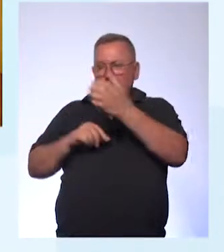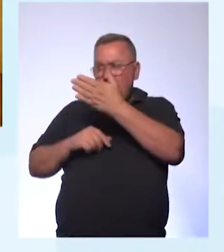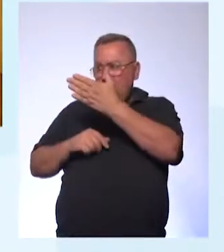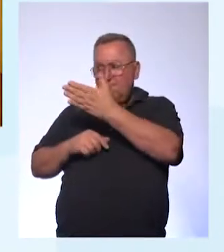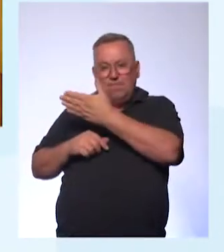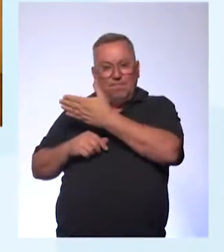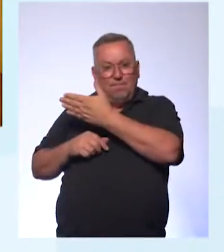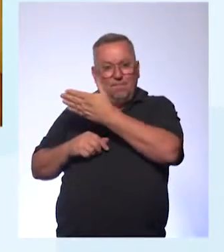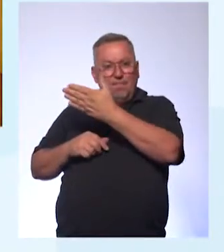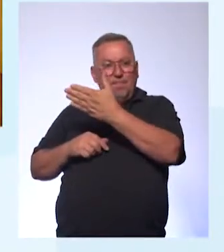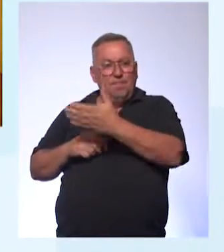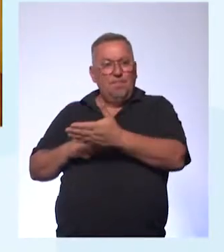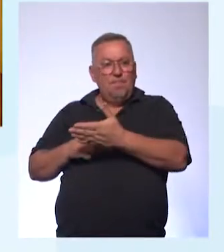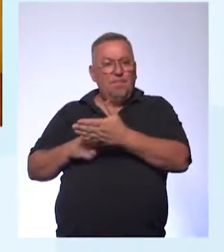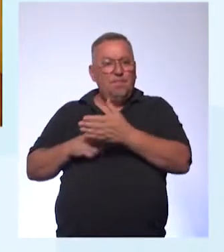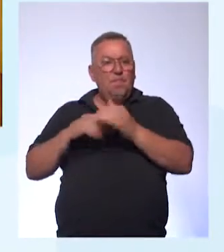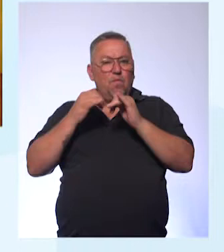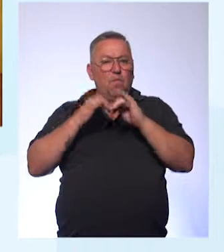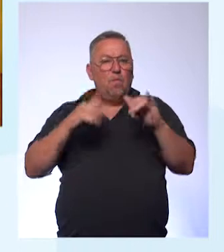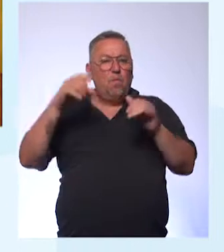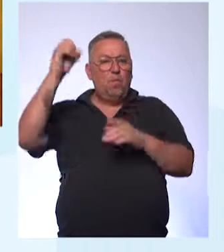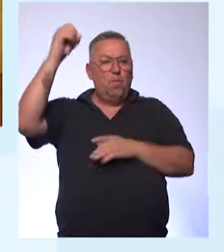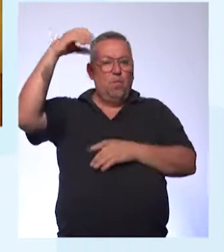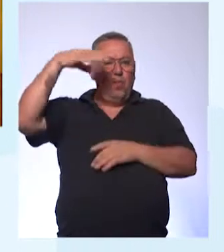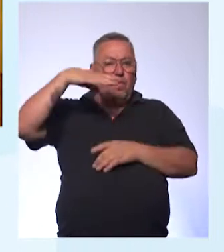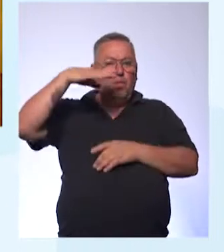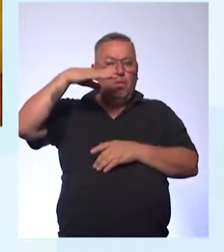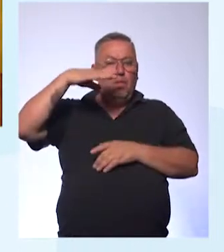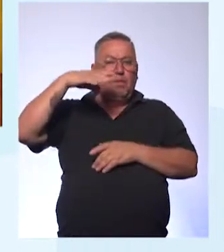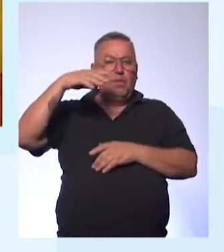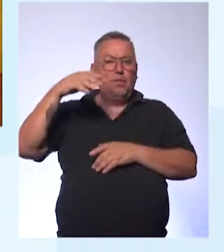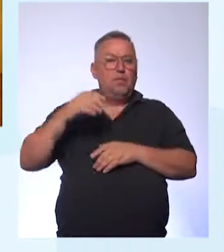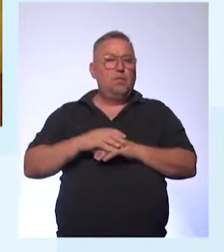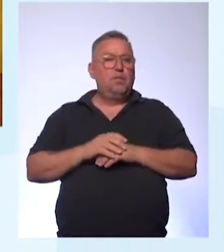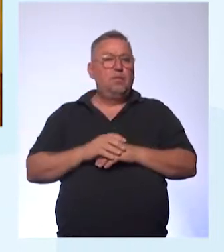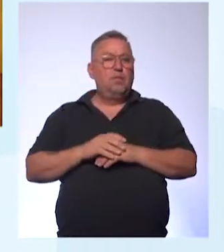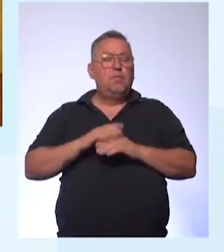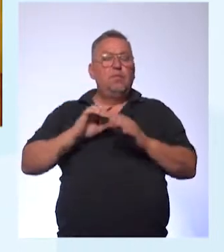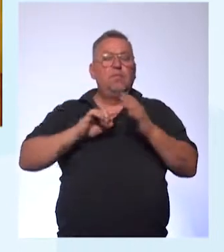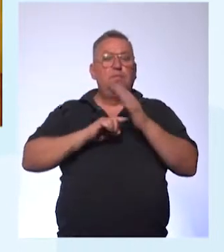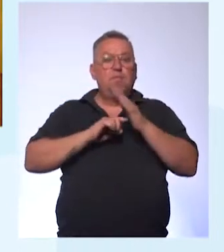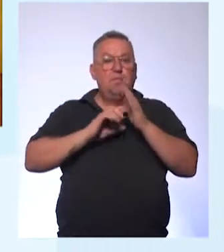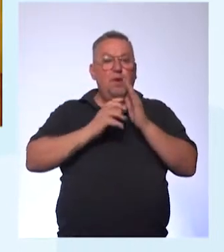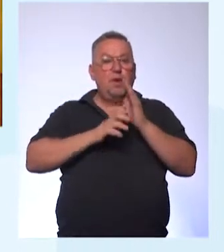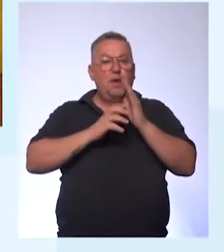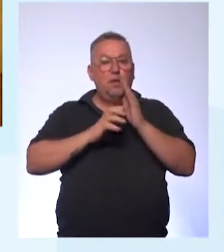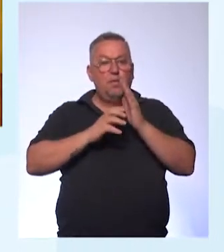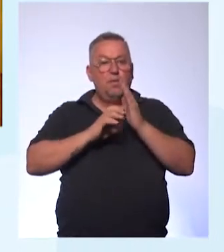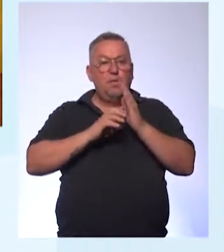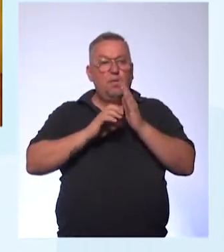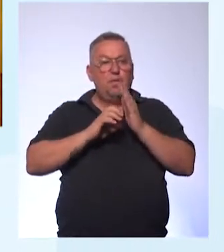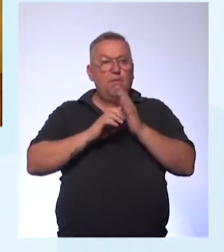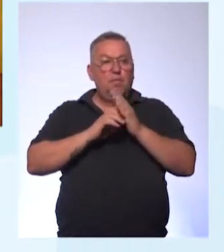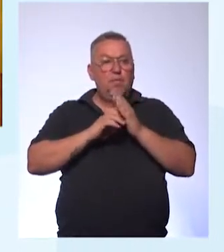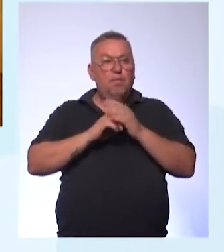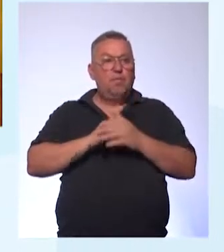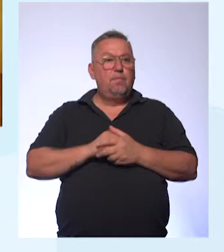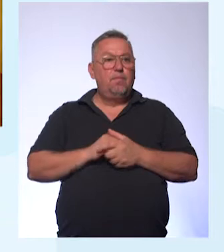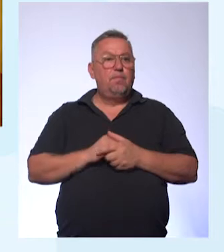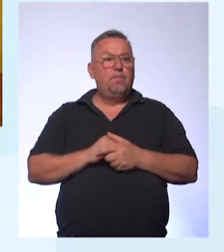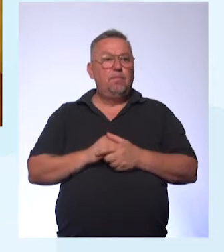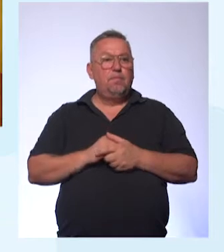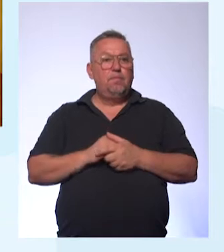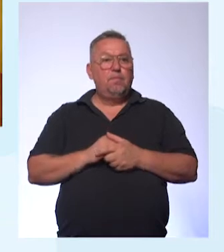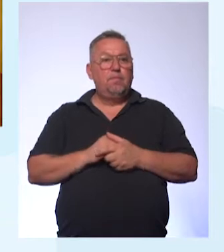ser transformada numa energia luminosa, pode ser transformada ali numa energia mecânica, né, que vai gerar, ou cinética, que vai gerar ali